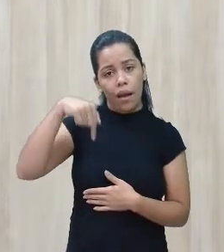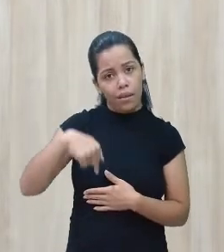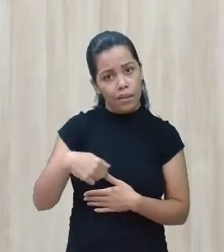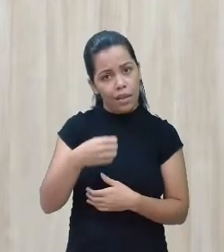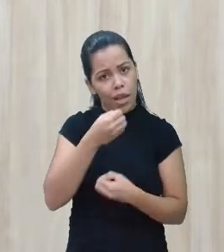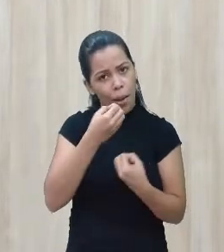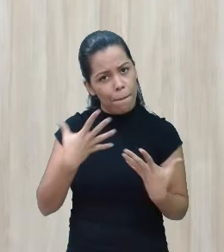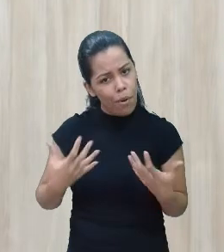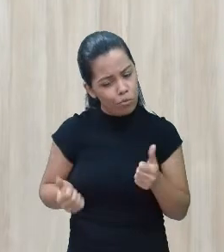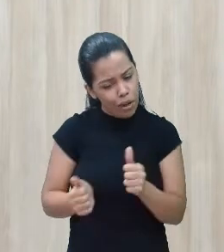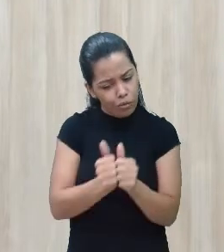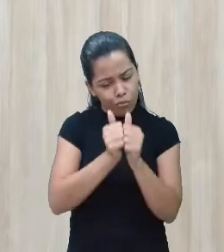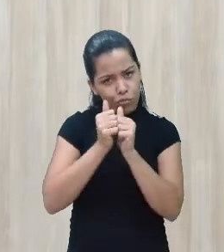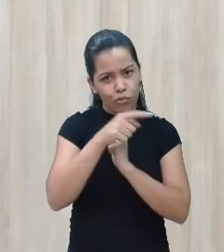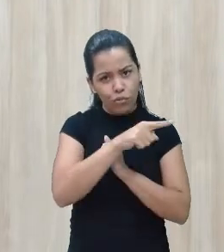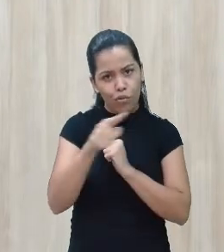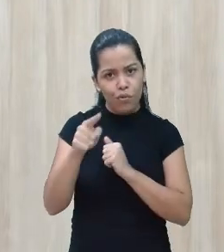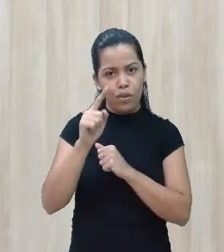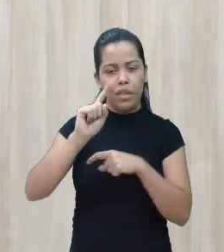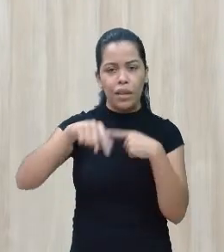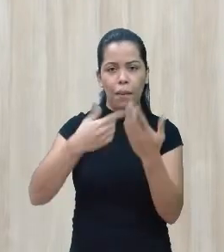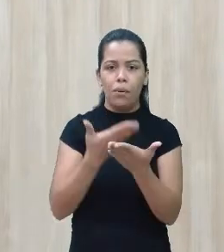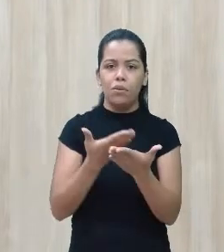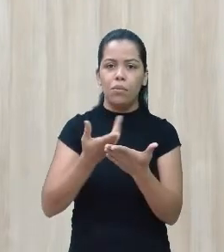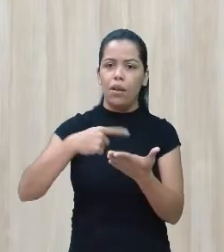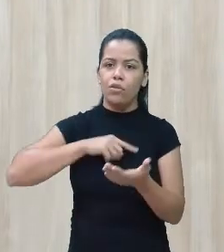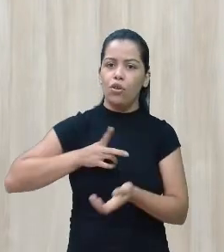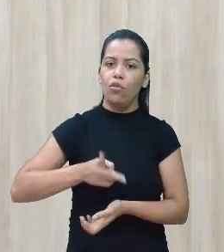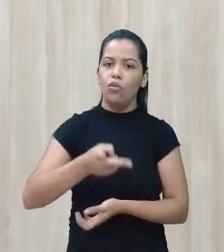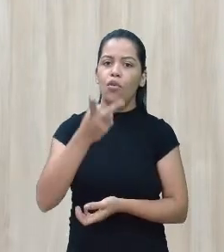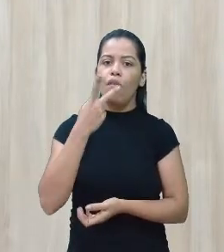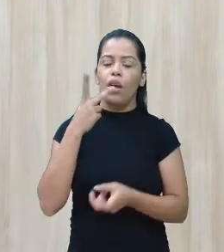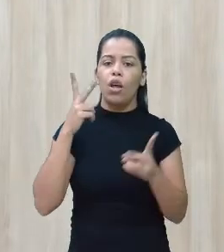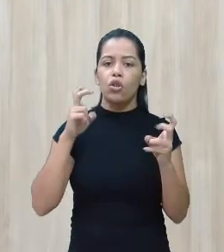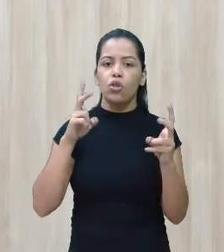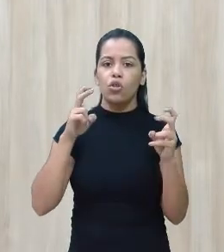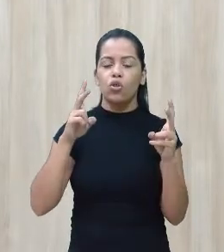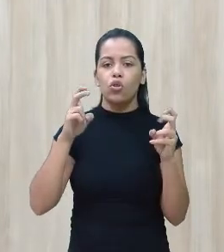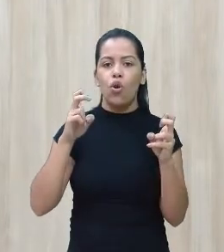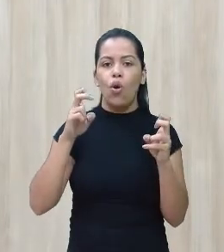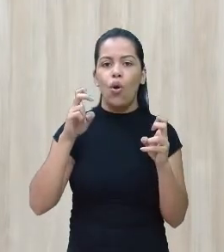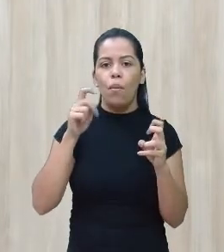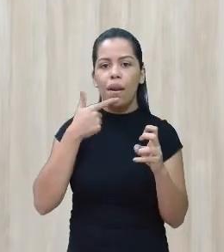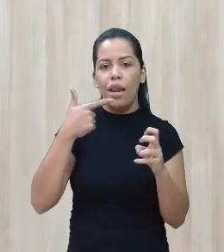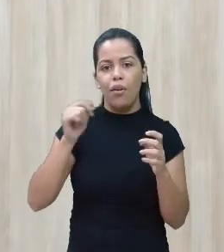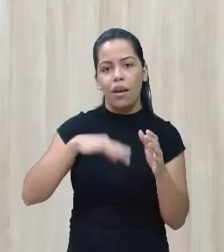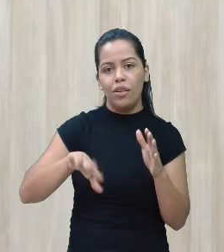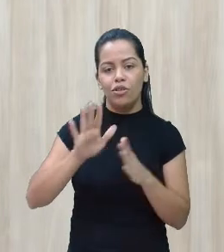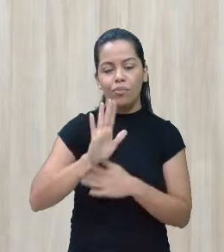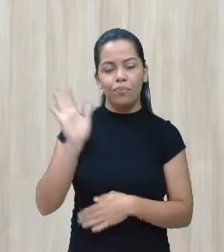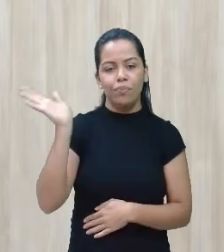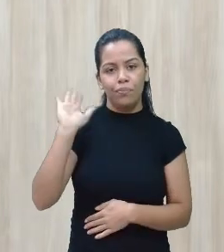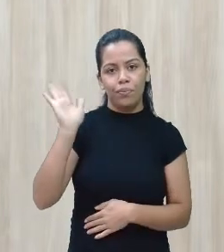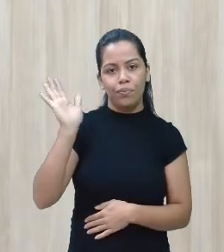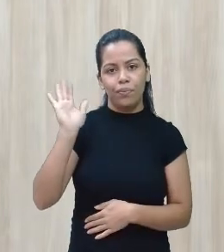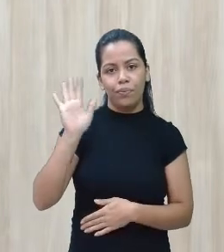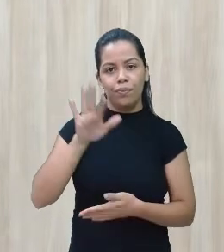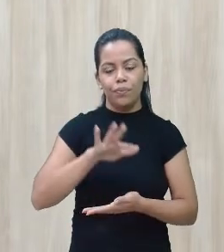bom estar com vocês no dia de hoje. Na próxima aula, a gente continua falando sobre o internetês, tá certo? Até já. Até